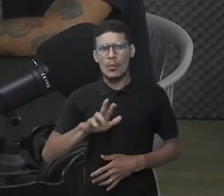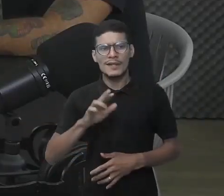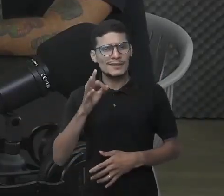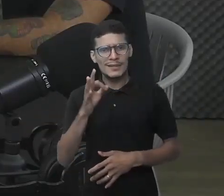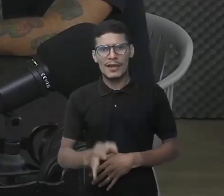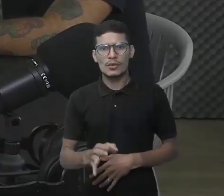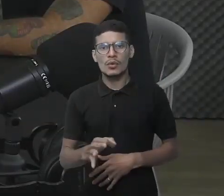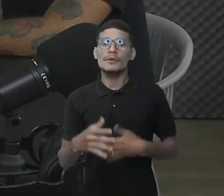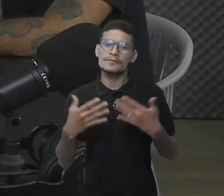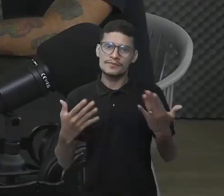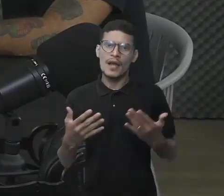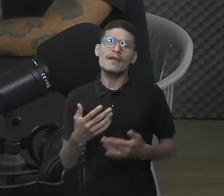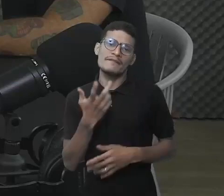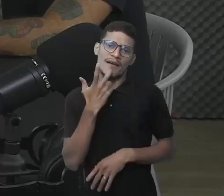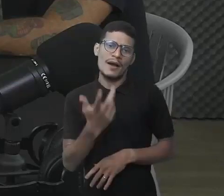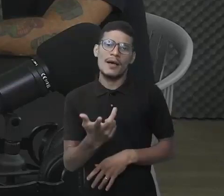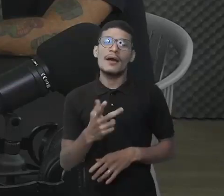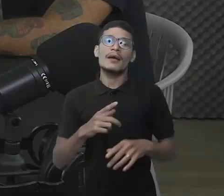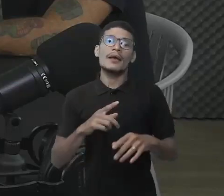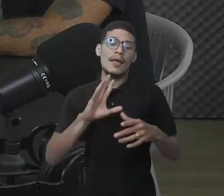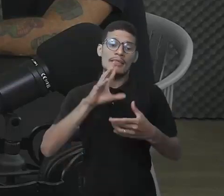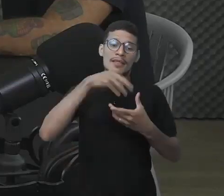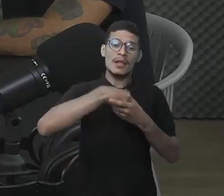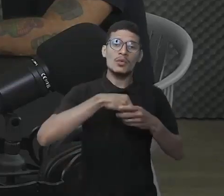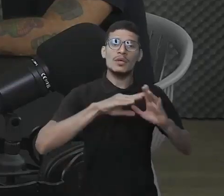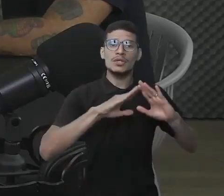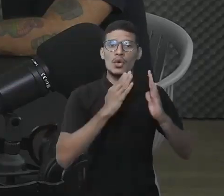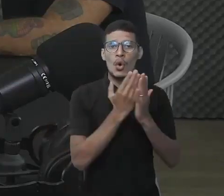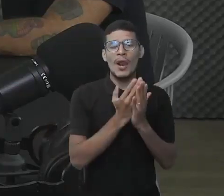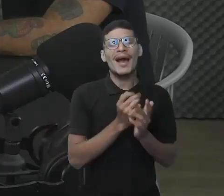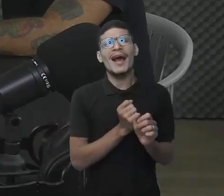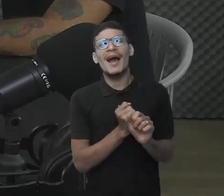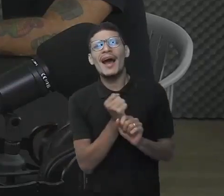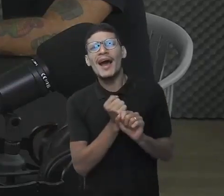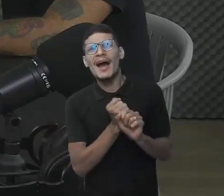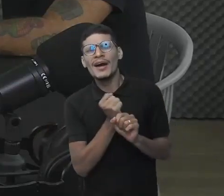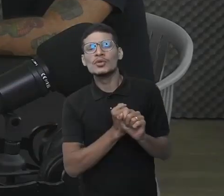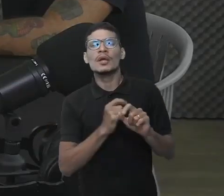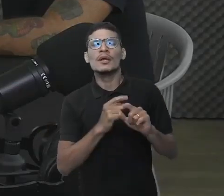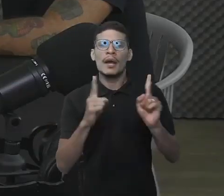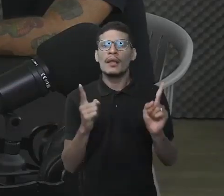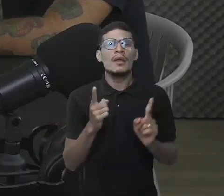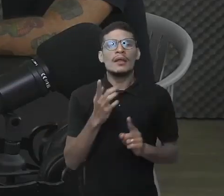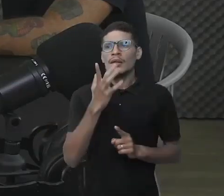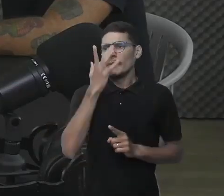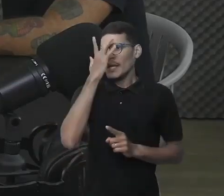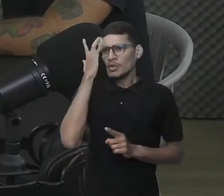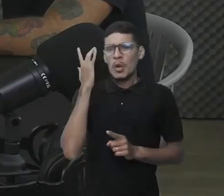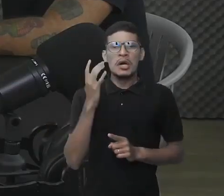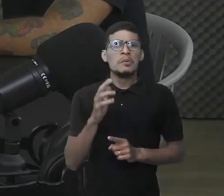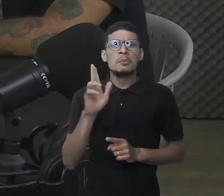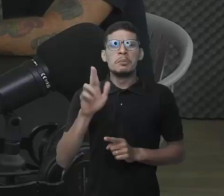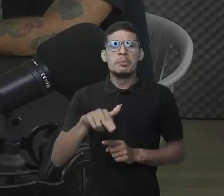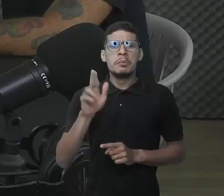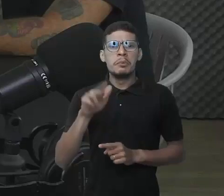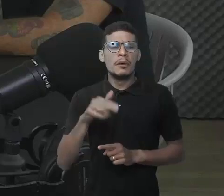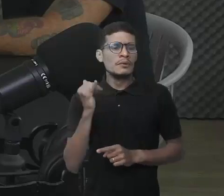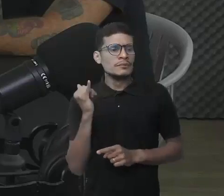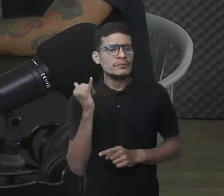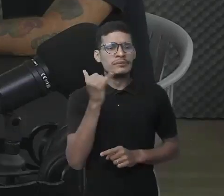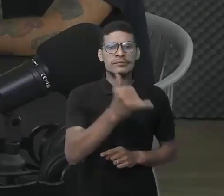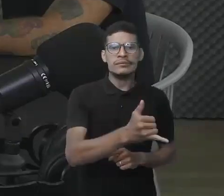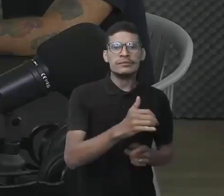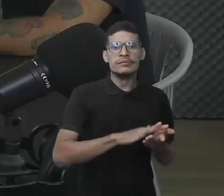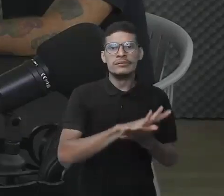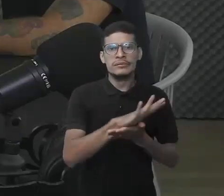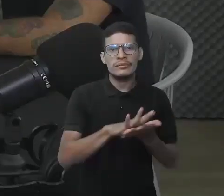fala. Ou seja, na escola, ela está lá anos e mais anos e ninguém chegou, se aproximou,